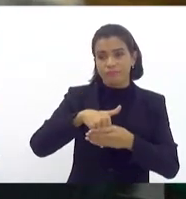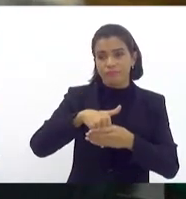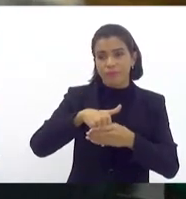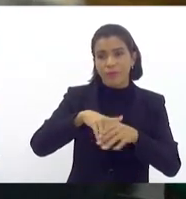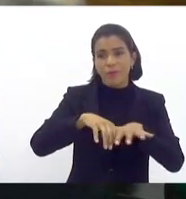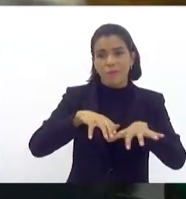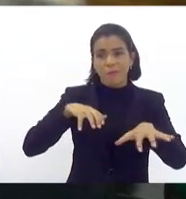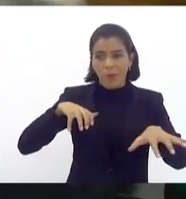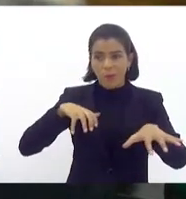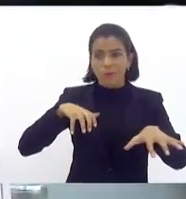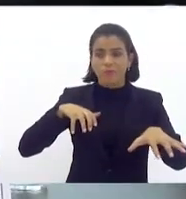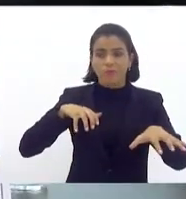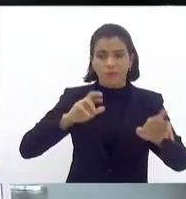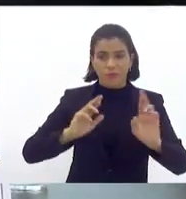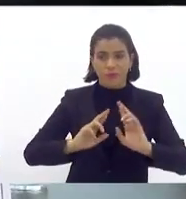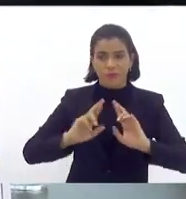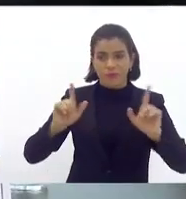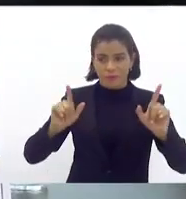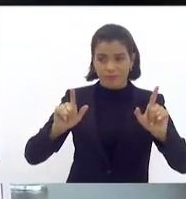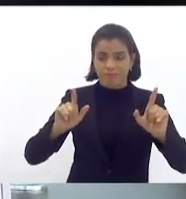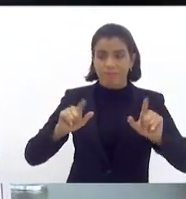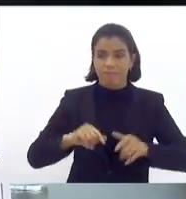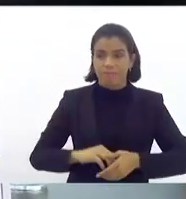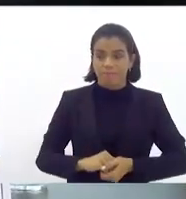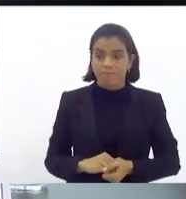um voto divergente,